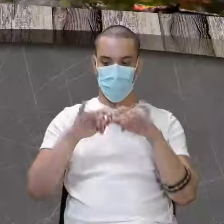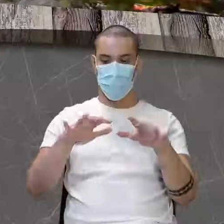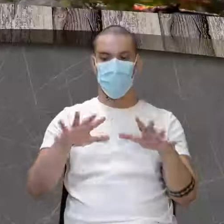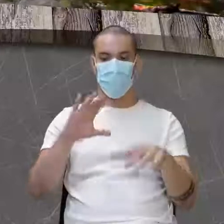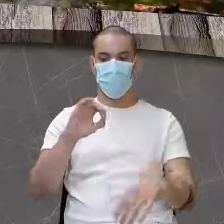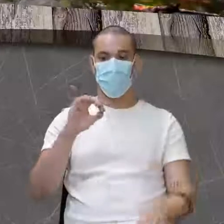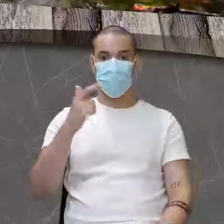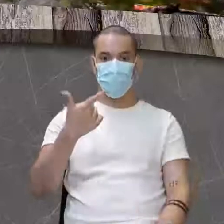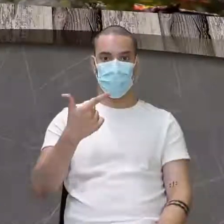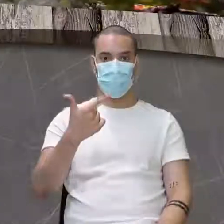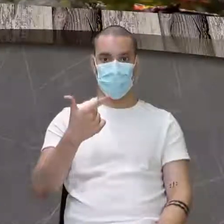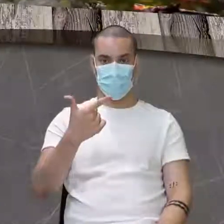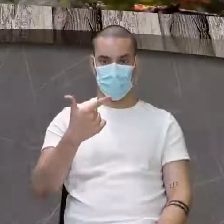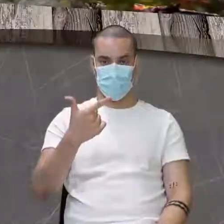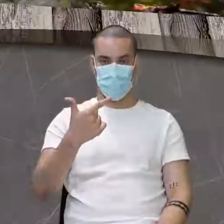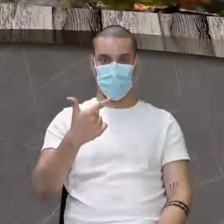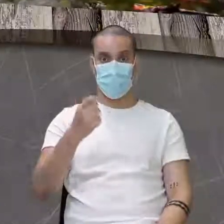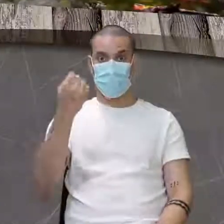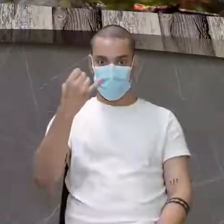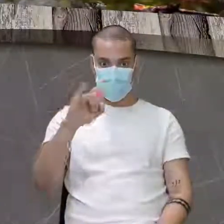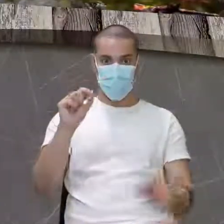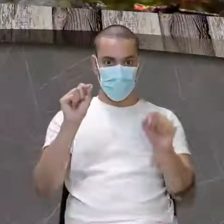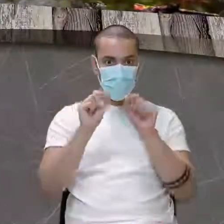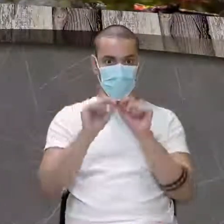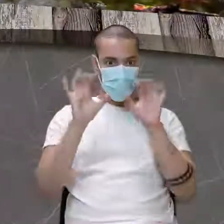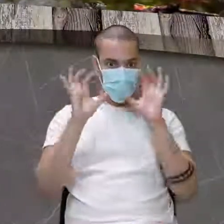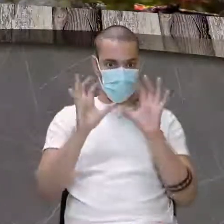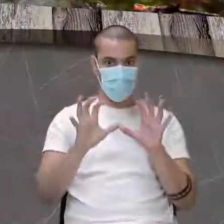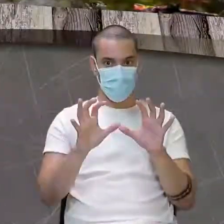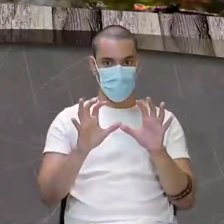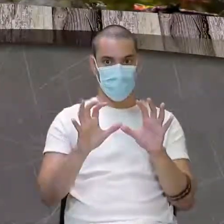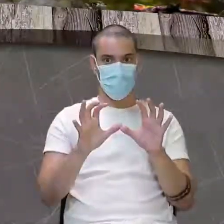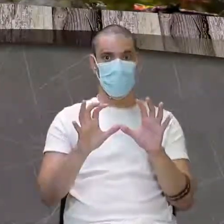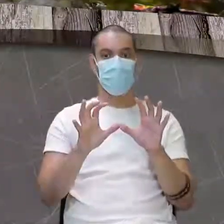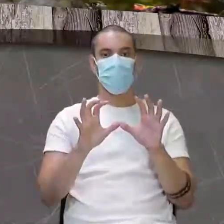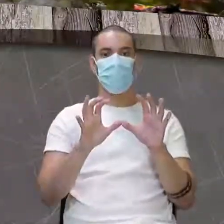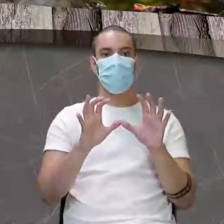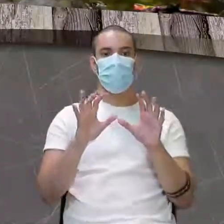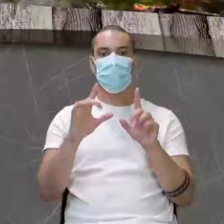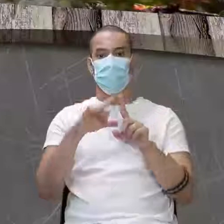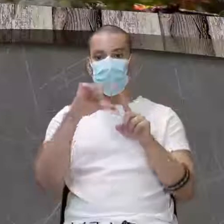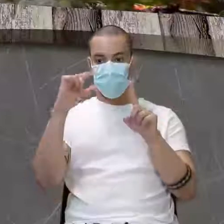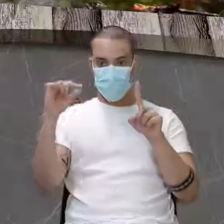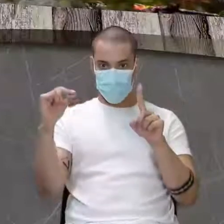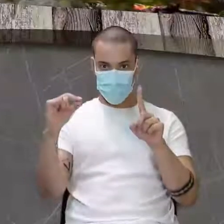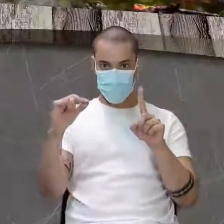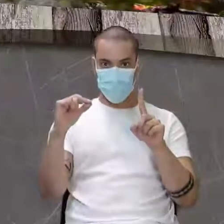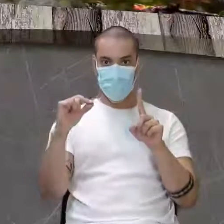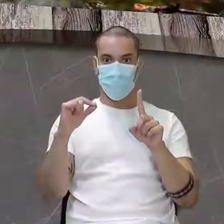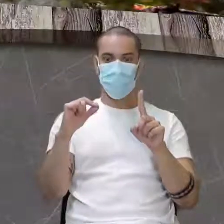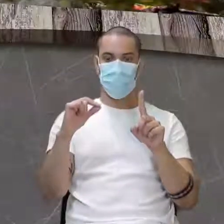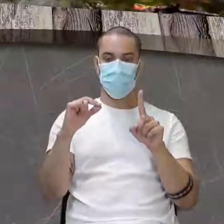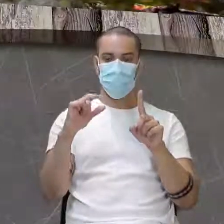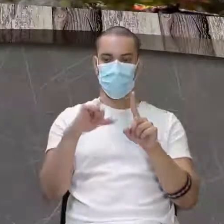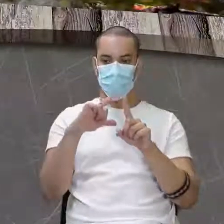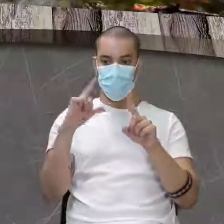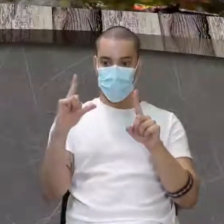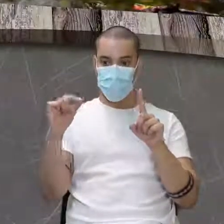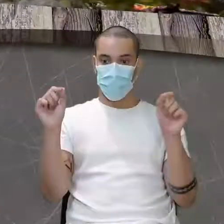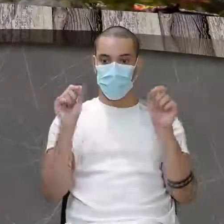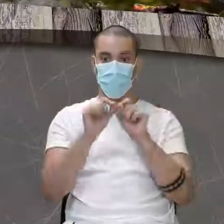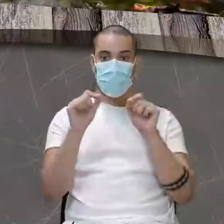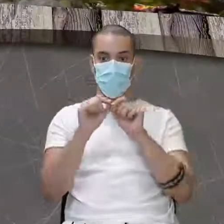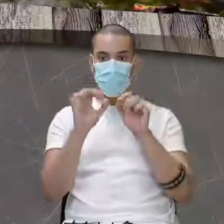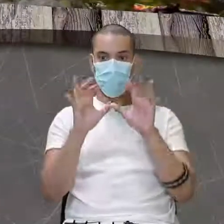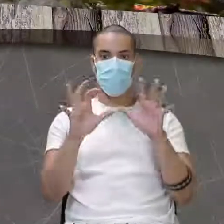oxigênio. Quando eu faço isso, o vegetal, eu não. Quando o vegetal faz isso, que agora eu sou a plantinha, quando a